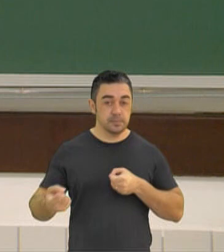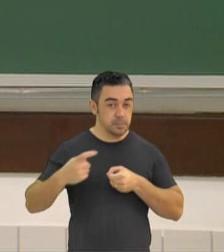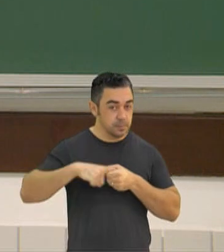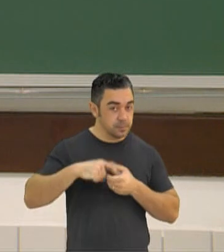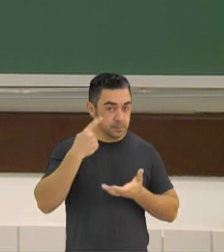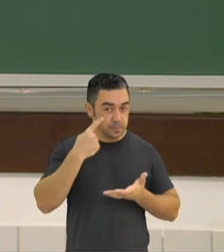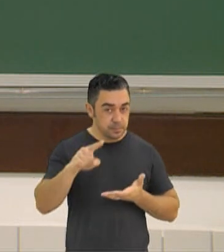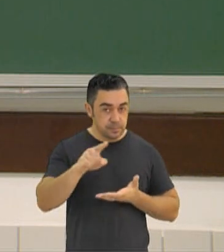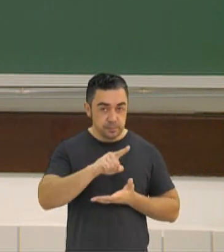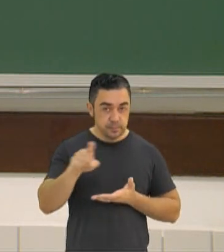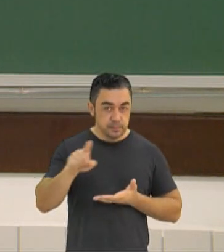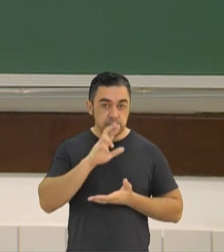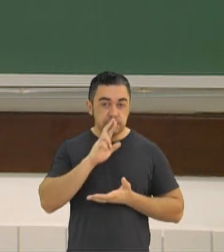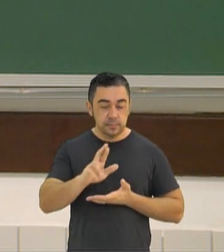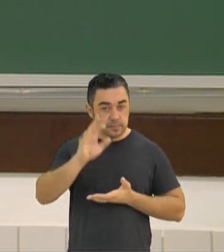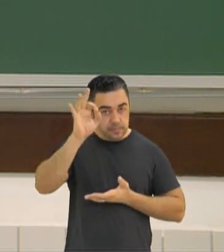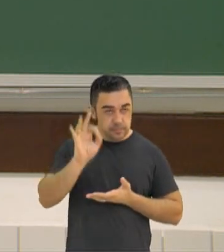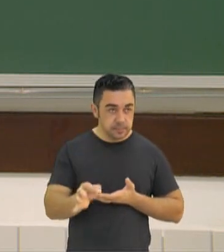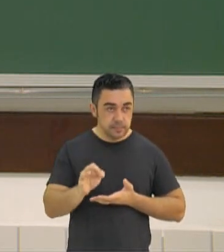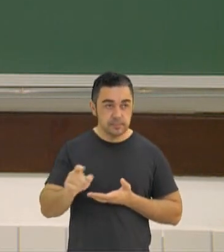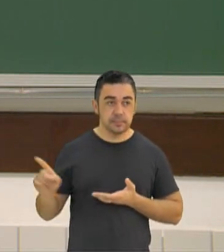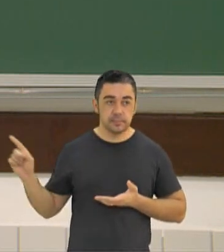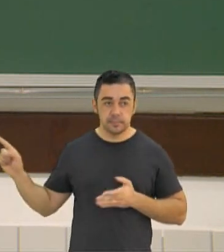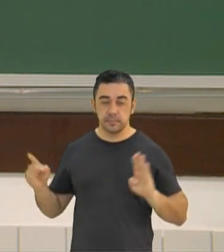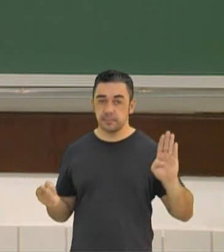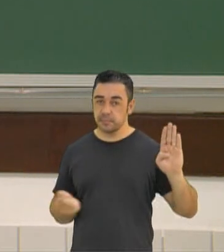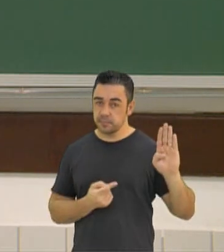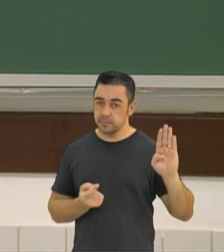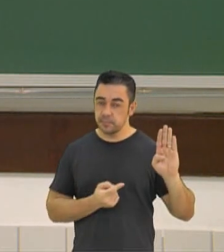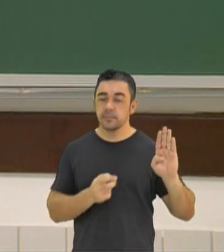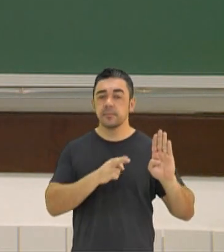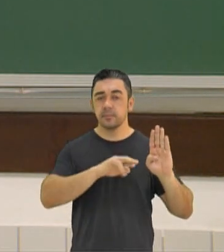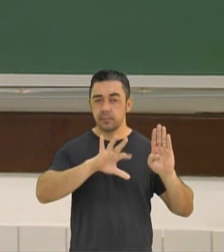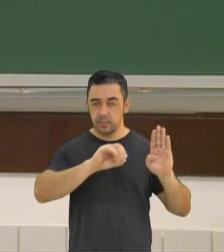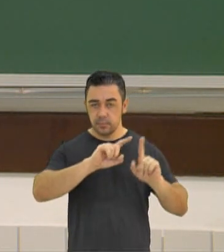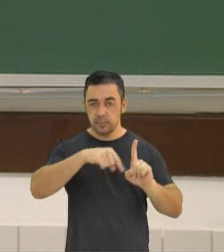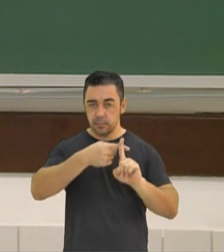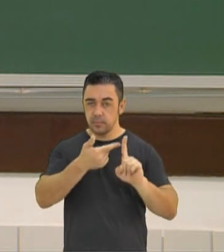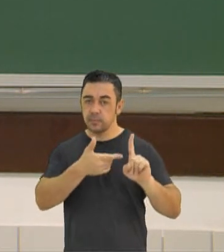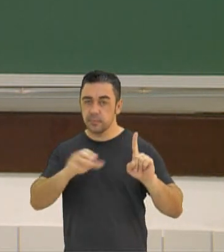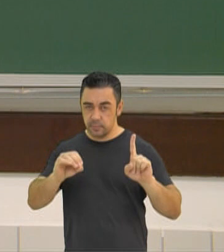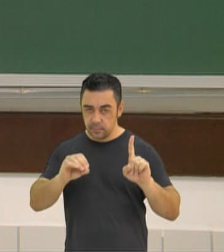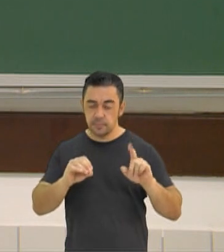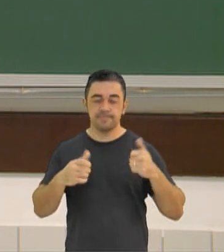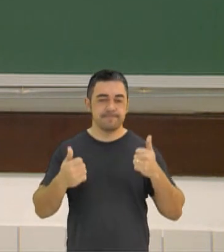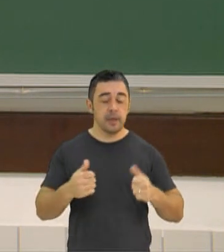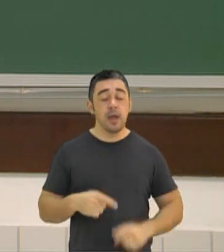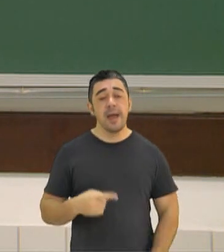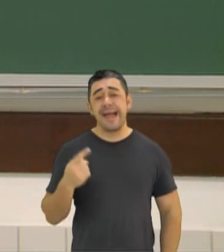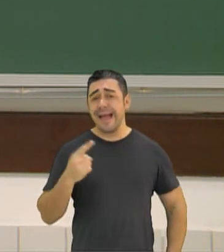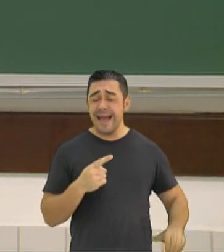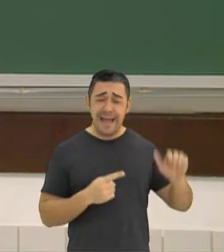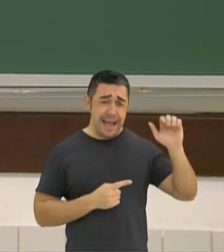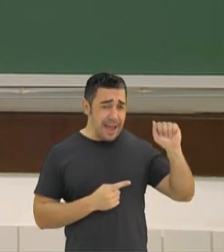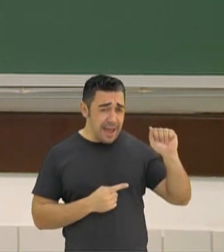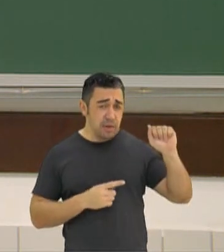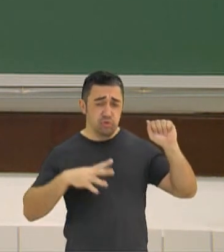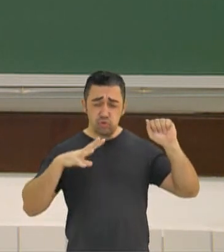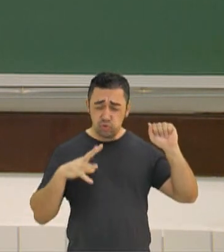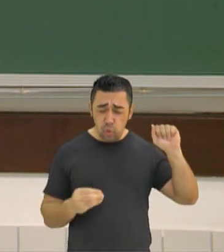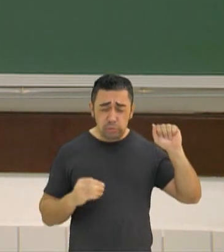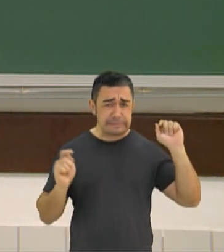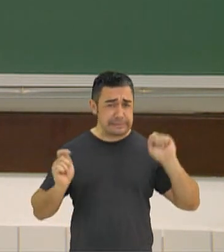Voltamos para ver se vocês marcaram a alternativa correta, que é a letra B. A letra A fala como se todos os países pudessem adotar o